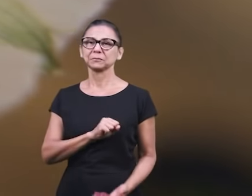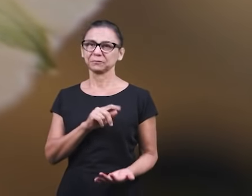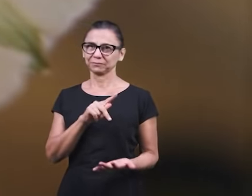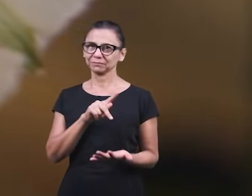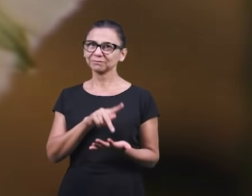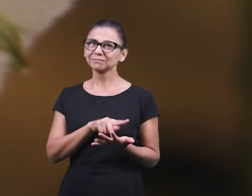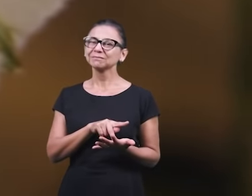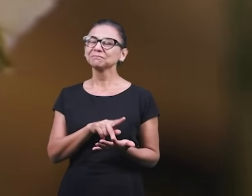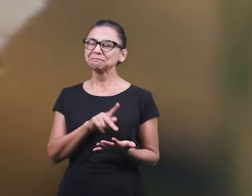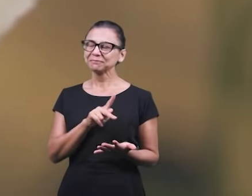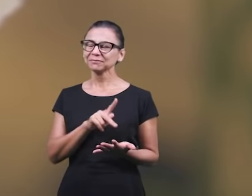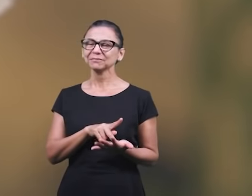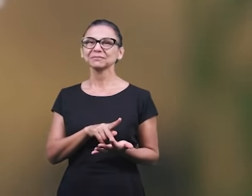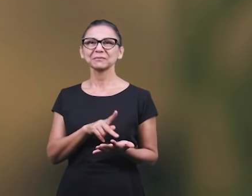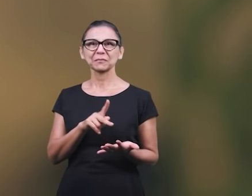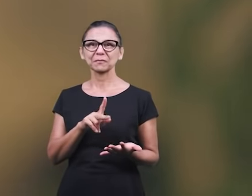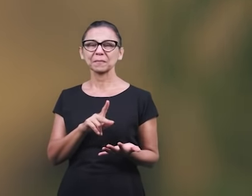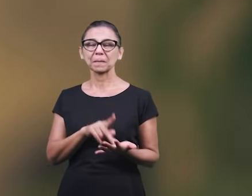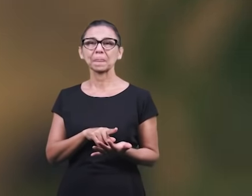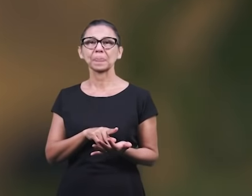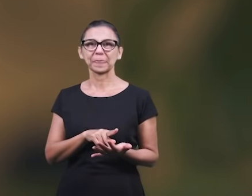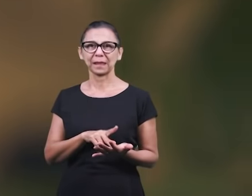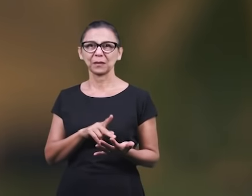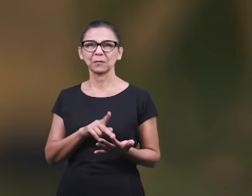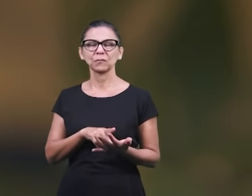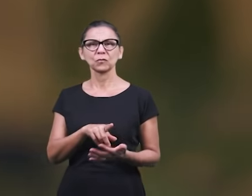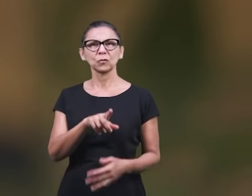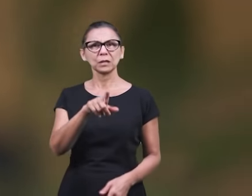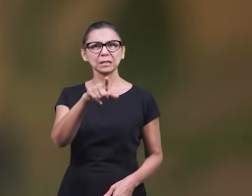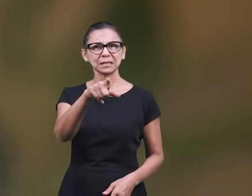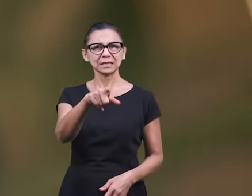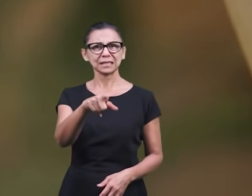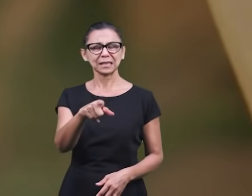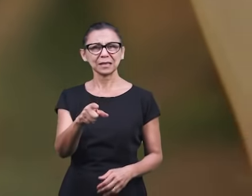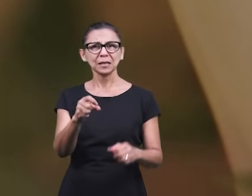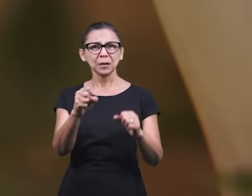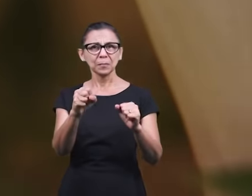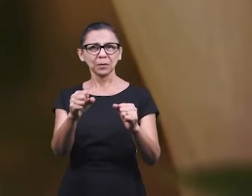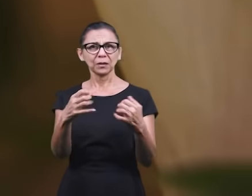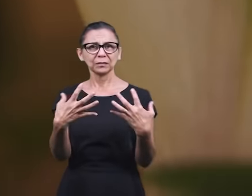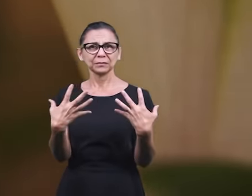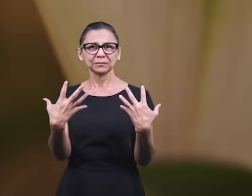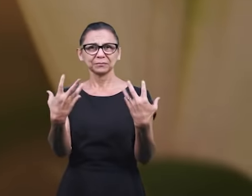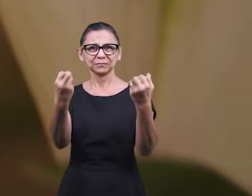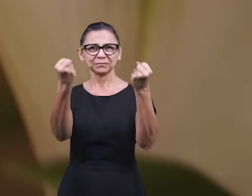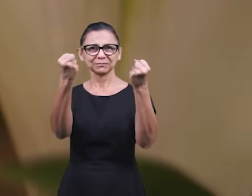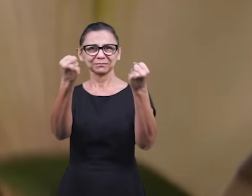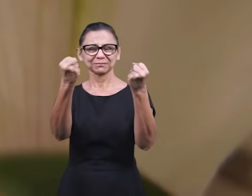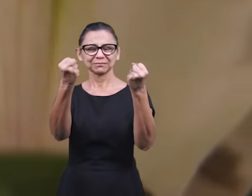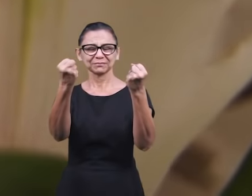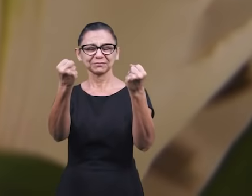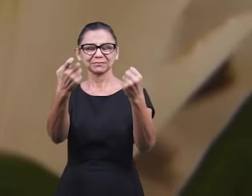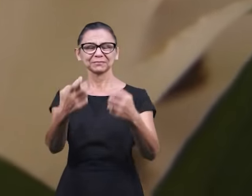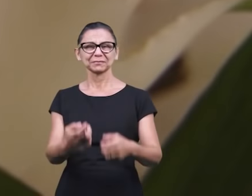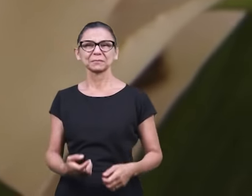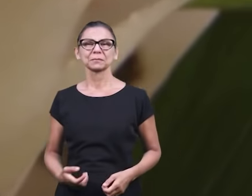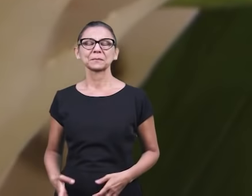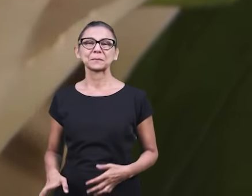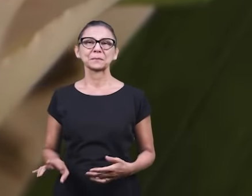Jesus, o amor verdadeiro que o homem